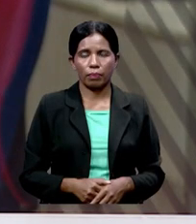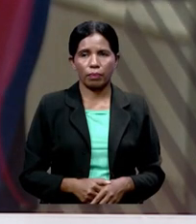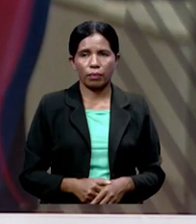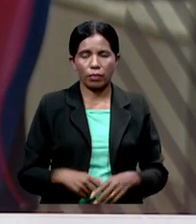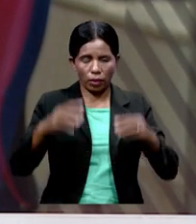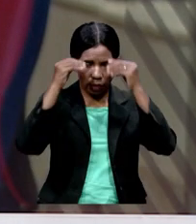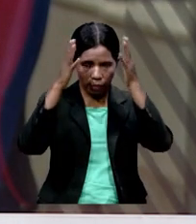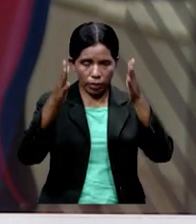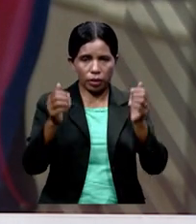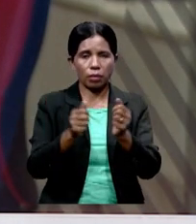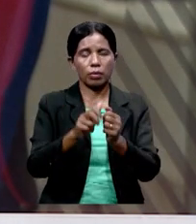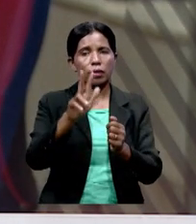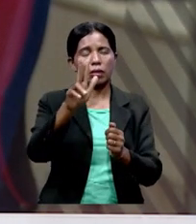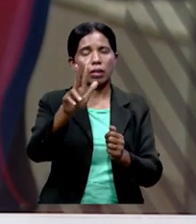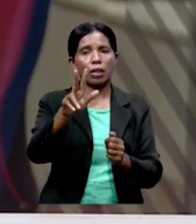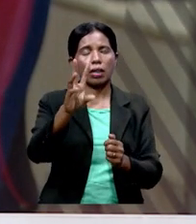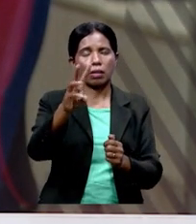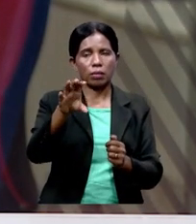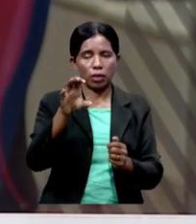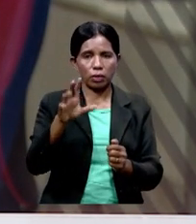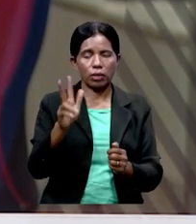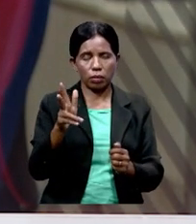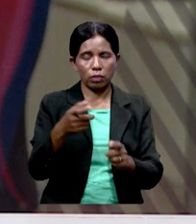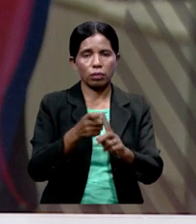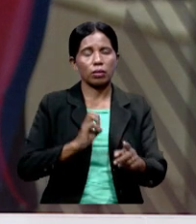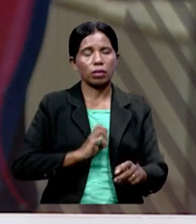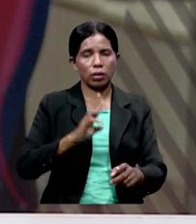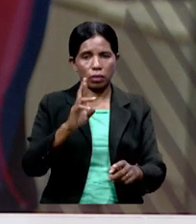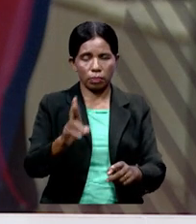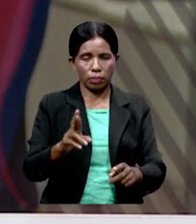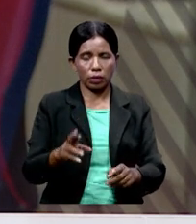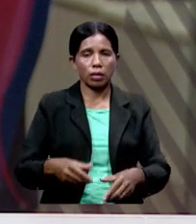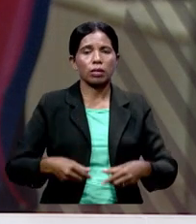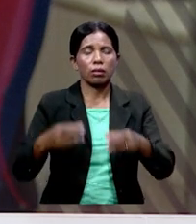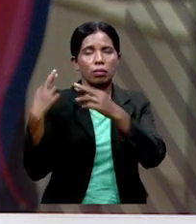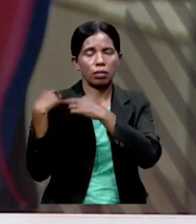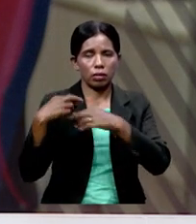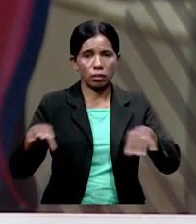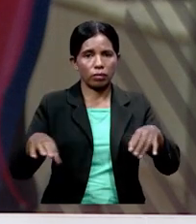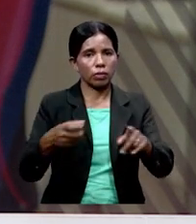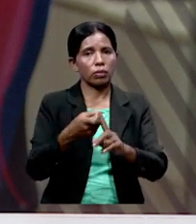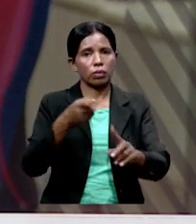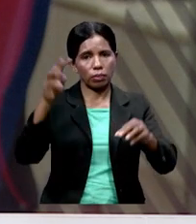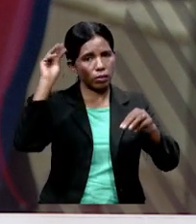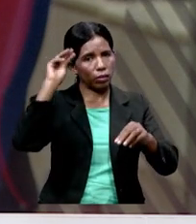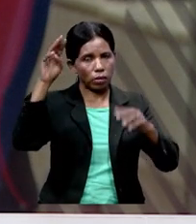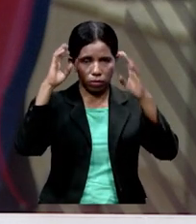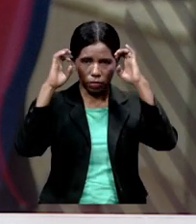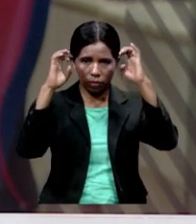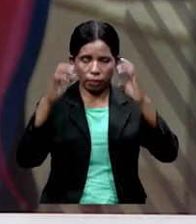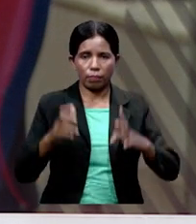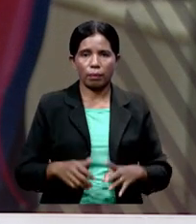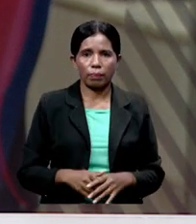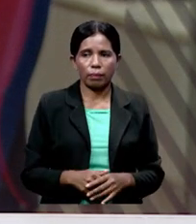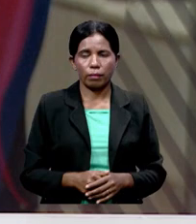professor Atos Nen Tolunulu Resin, Rússia Hermera, simo termo aceitação no posse Rússia Ministério da Educação.